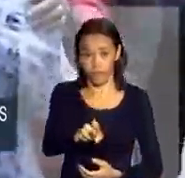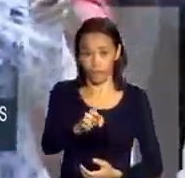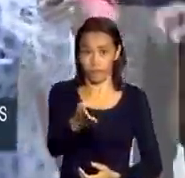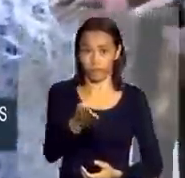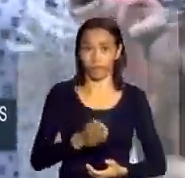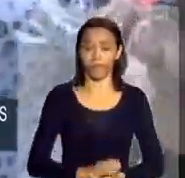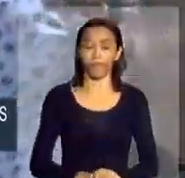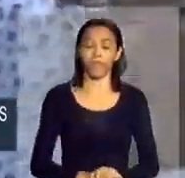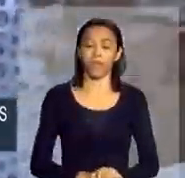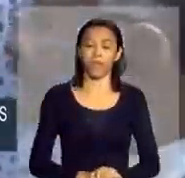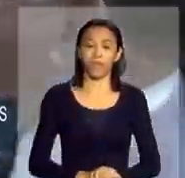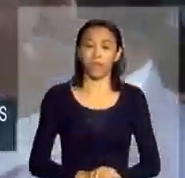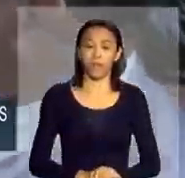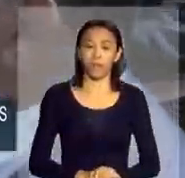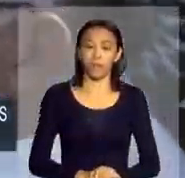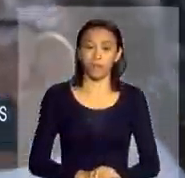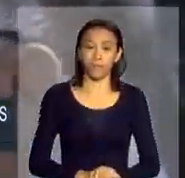A